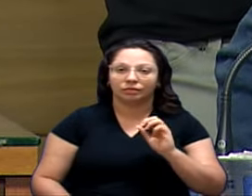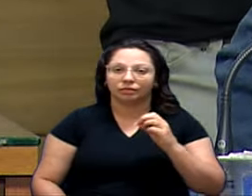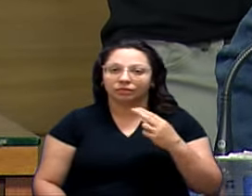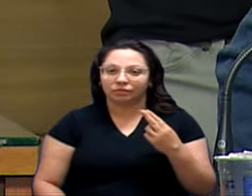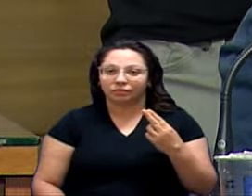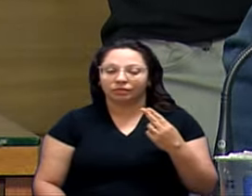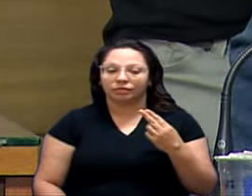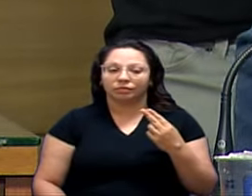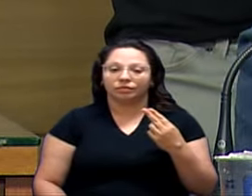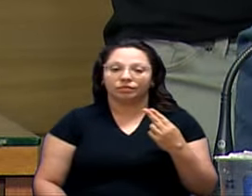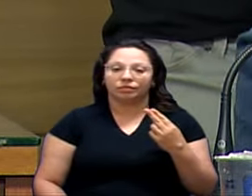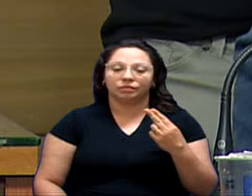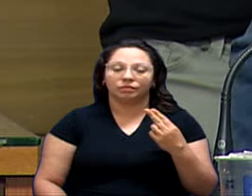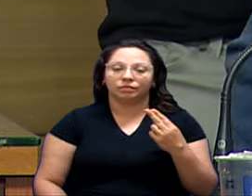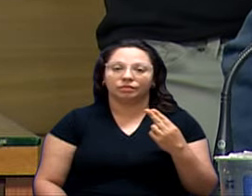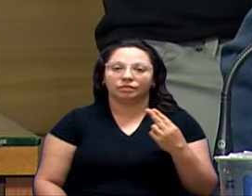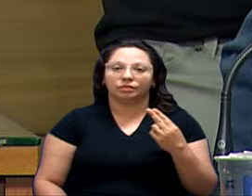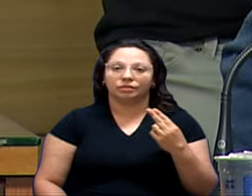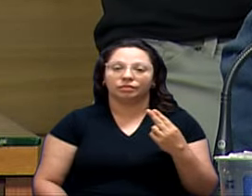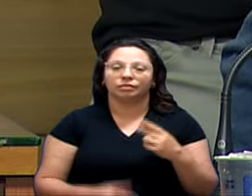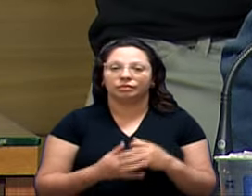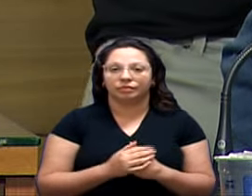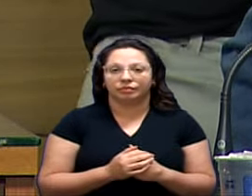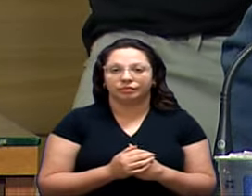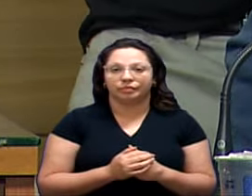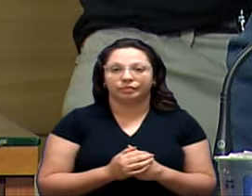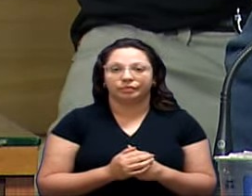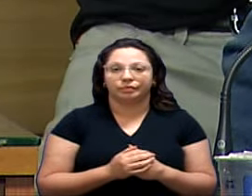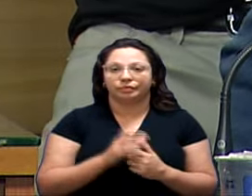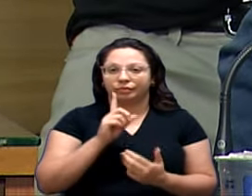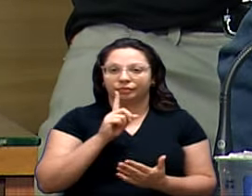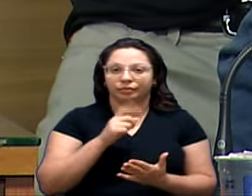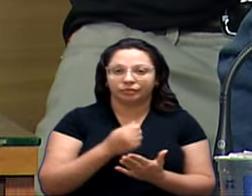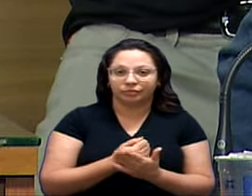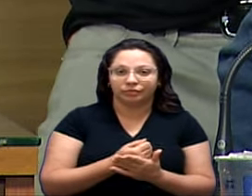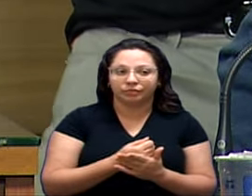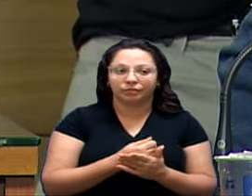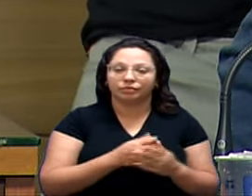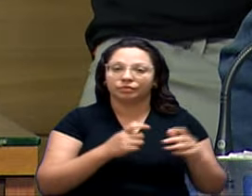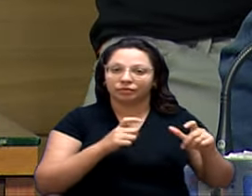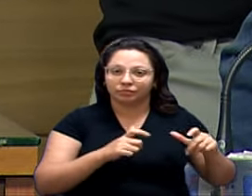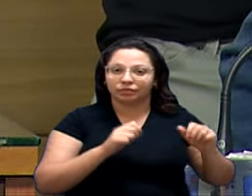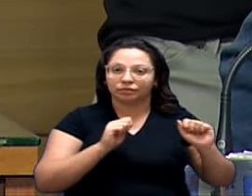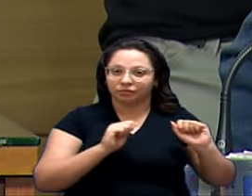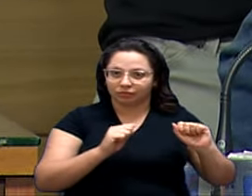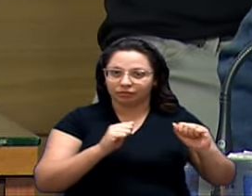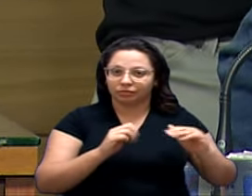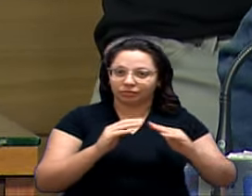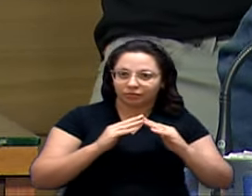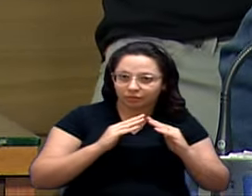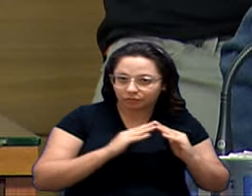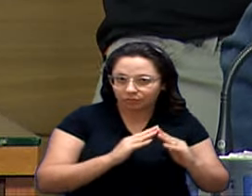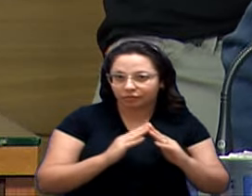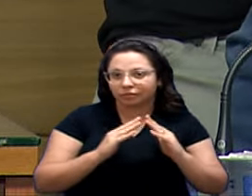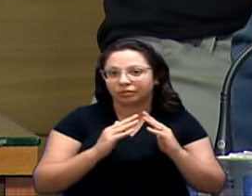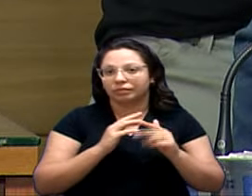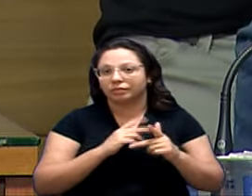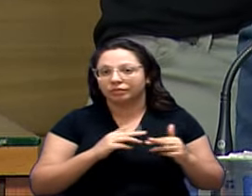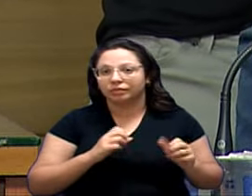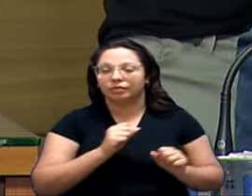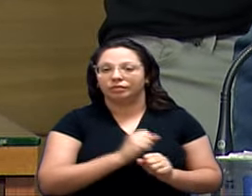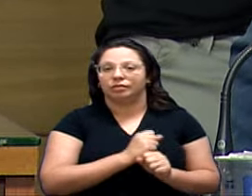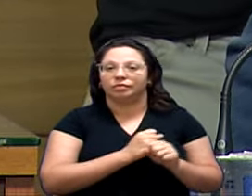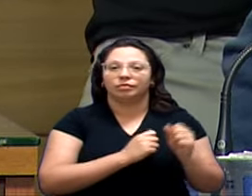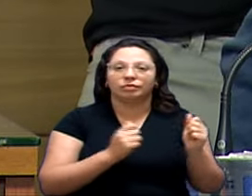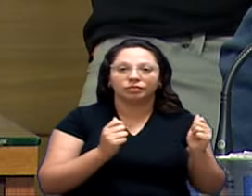eh licenciamento definir se a áa pode ter ou não algum tipo de ocupação então a gente direciona além